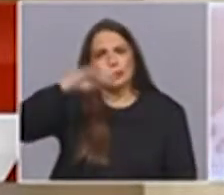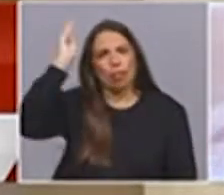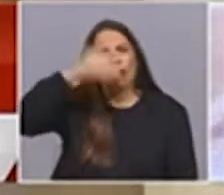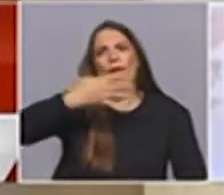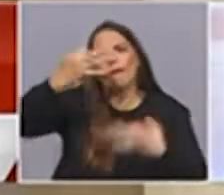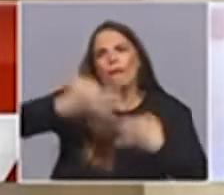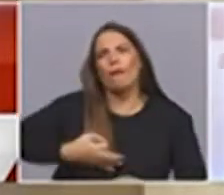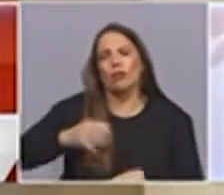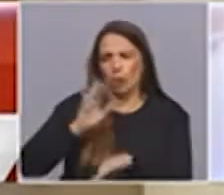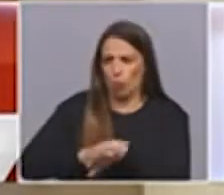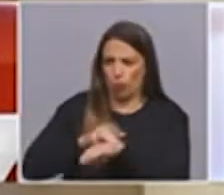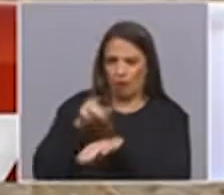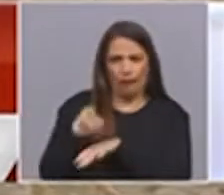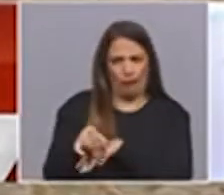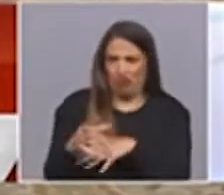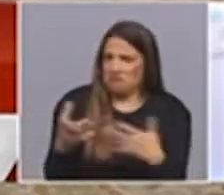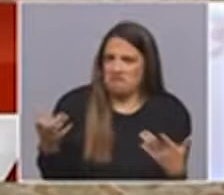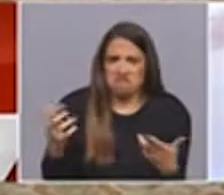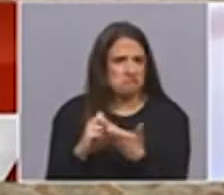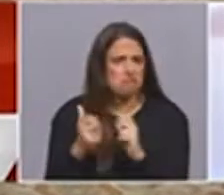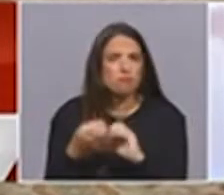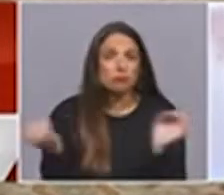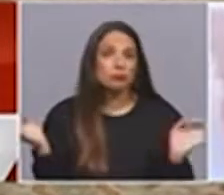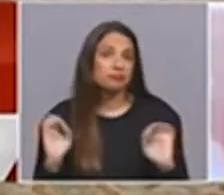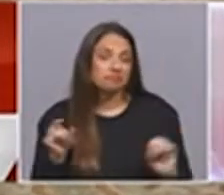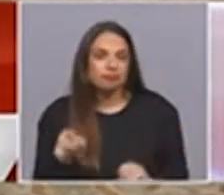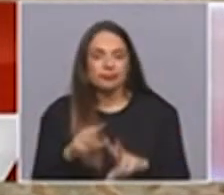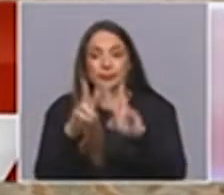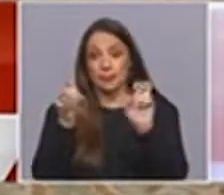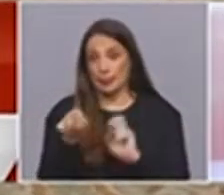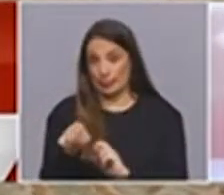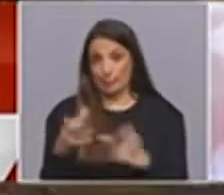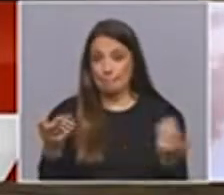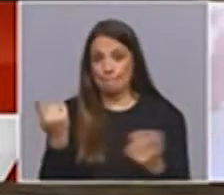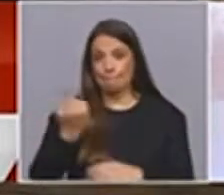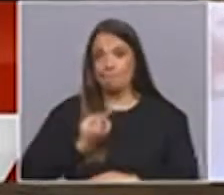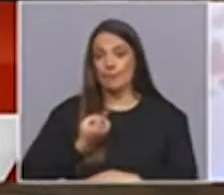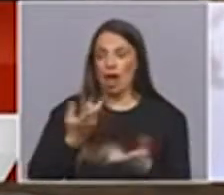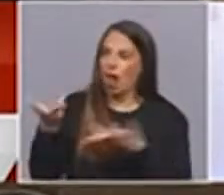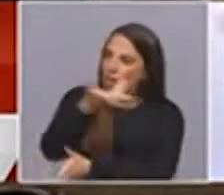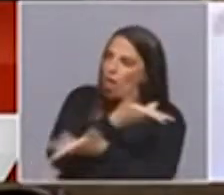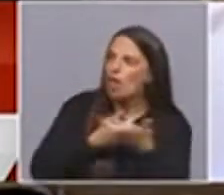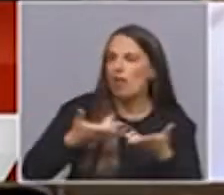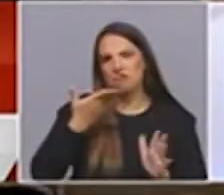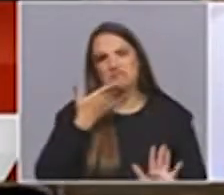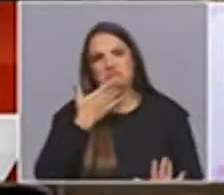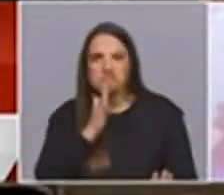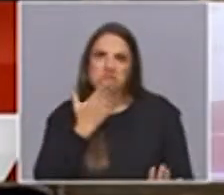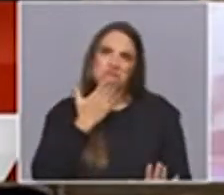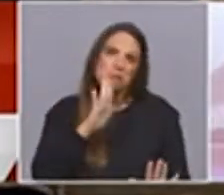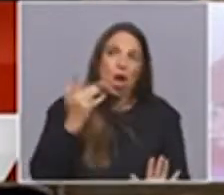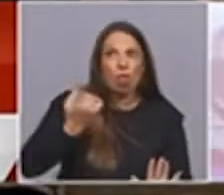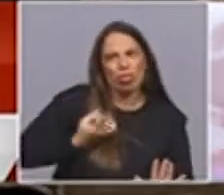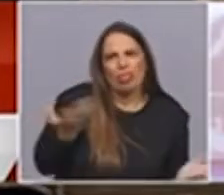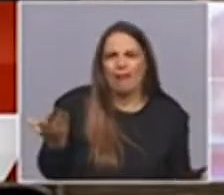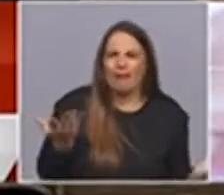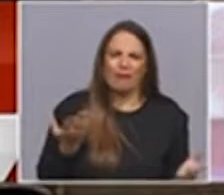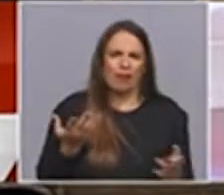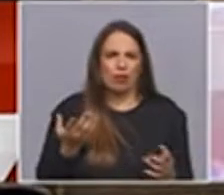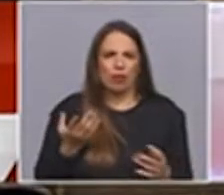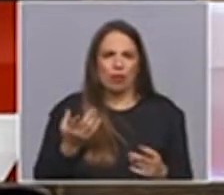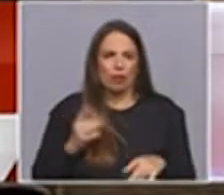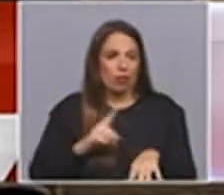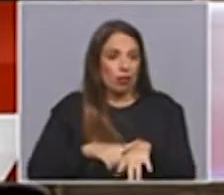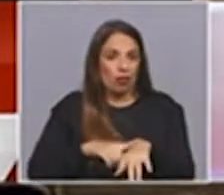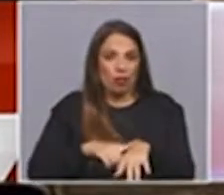que por ele não tinha problema nenhum. Esta matéria tem que ser debatida com bom senso, não pode ser na 25ª